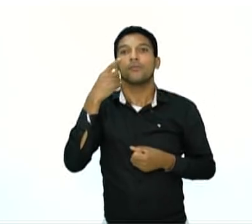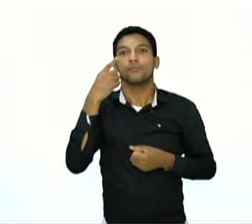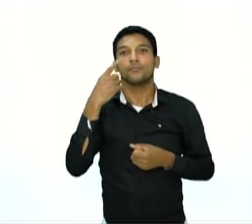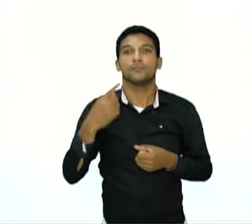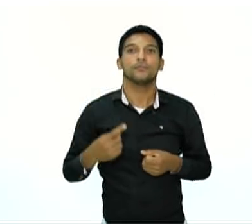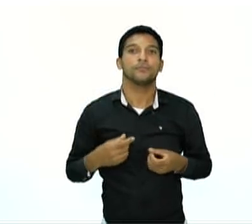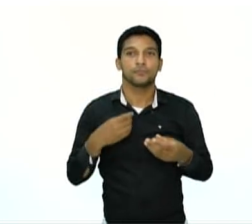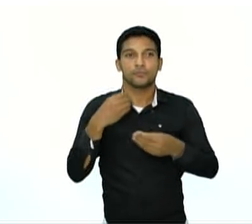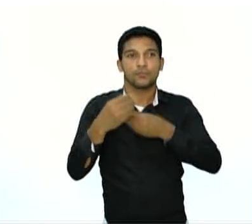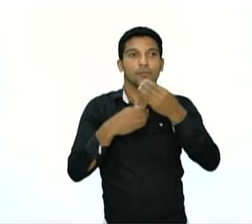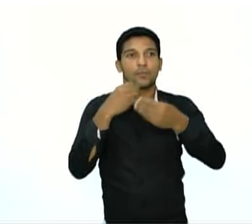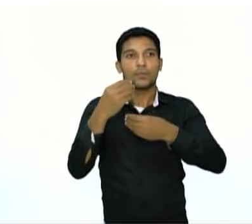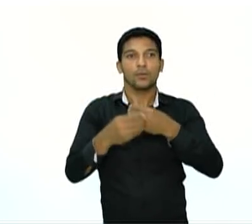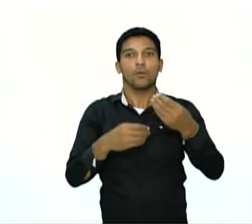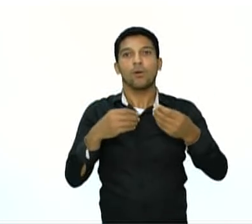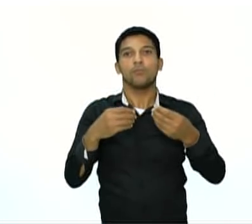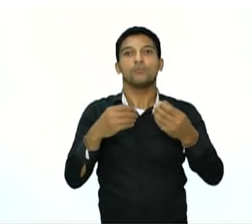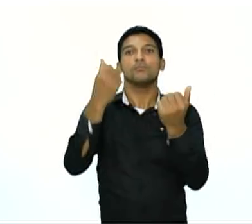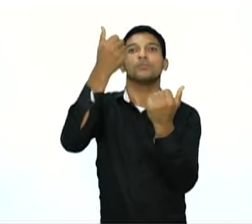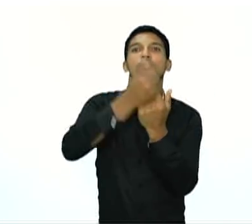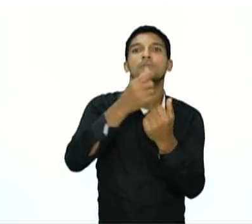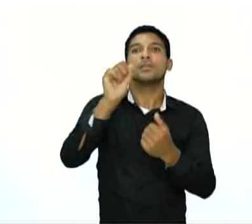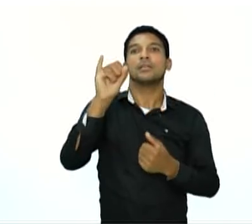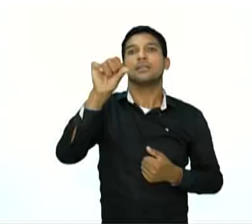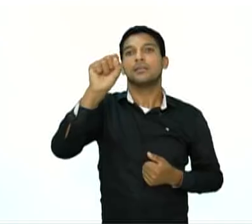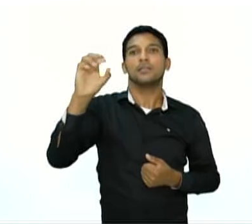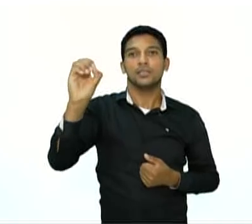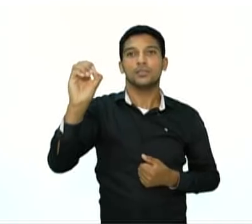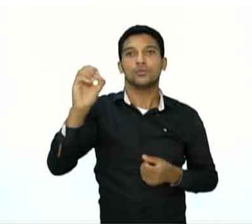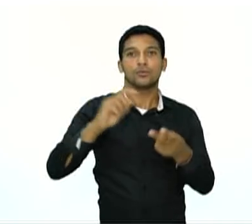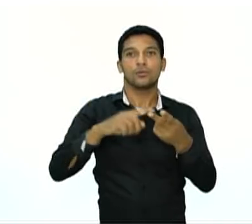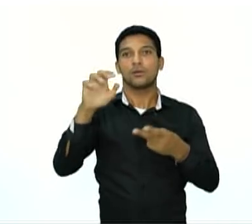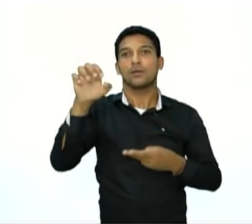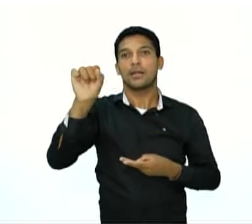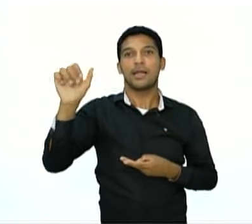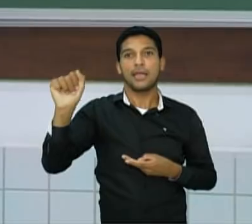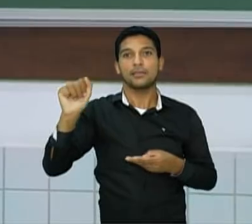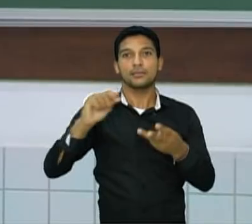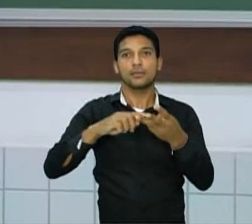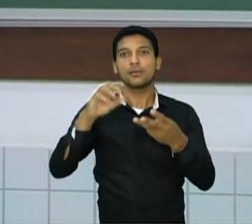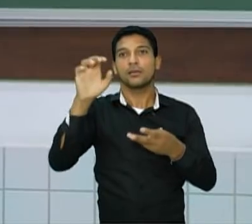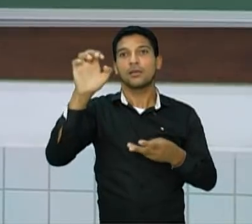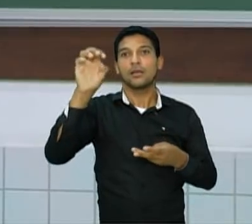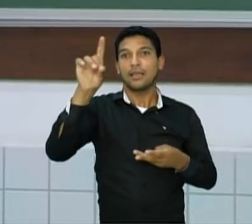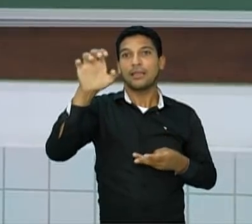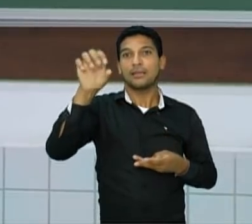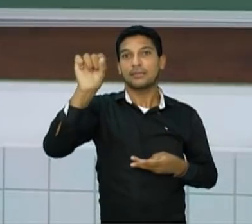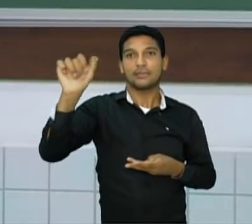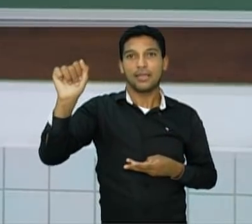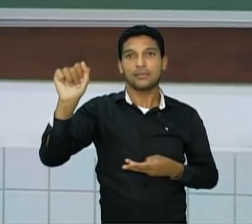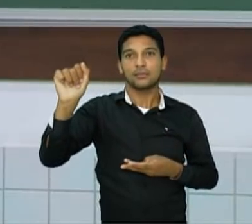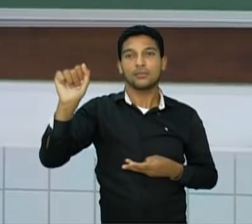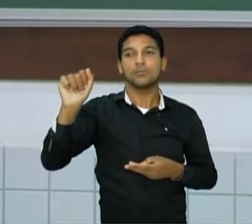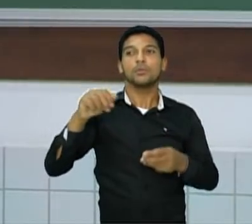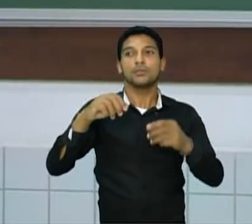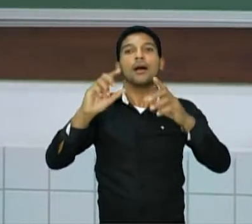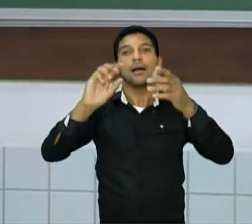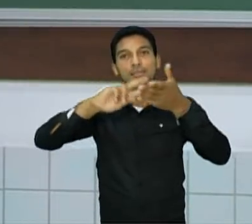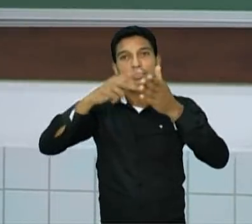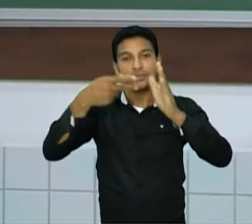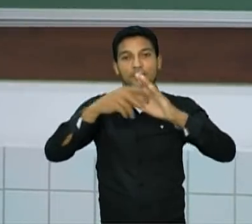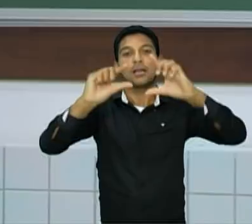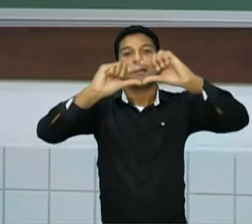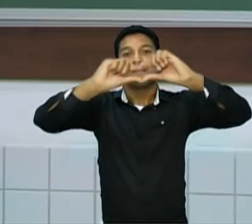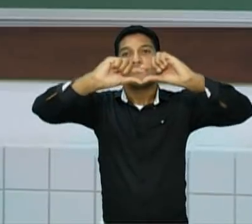por isso, essa, disso e dessa. Não falha, gente. Eu aprendi isso aqui quando eu estava lá na idade de vocês, faz tempo. E eu